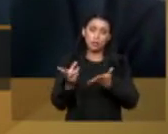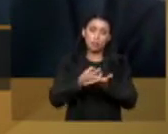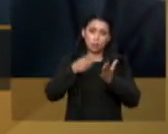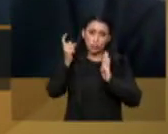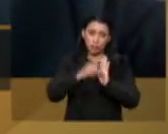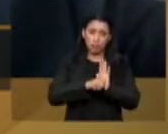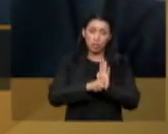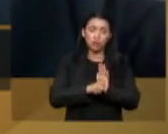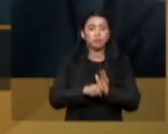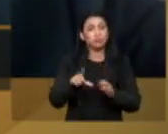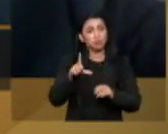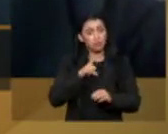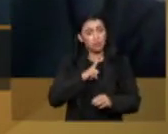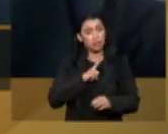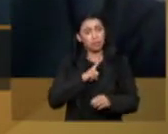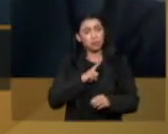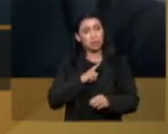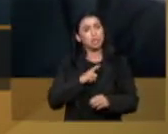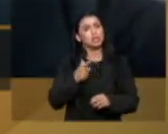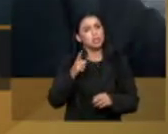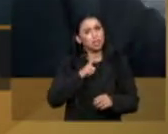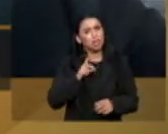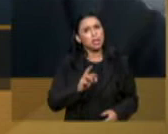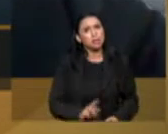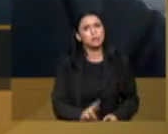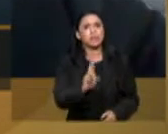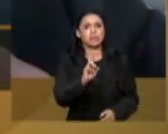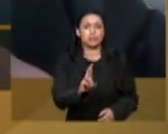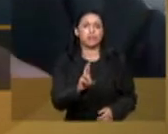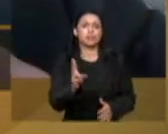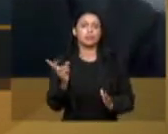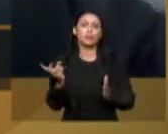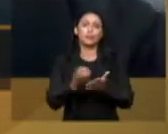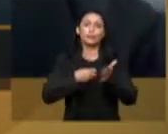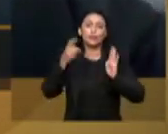haja tributação sem representação. E